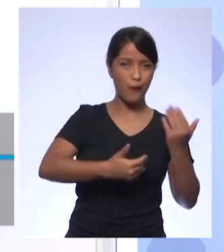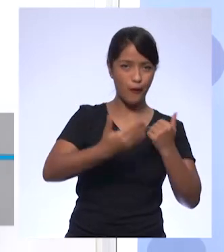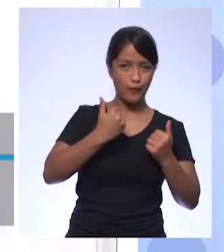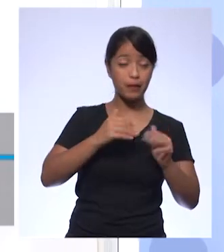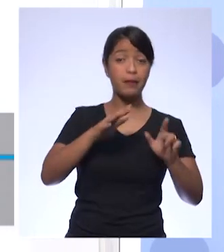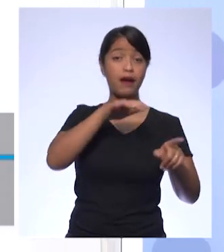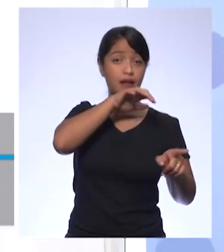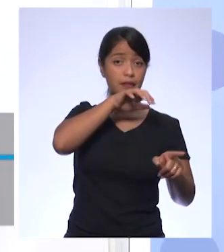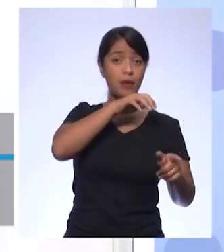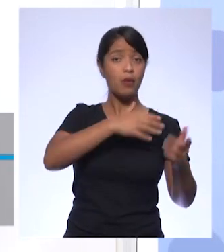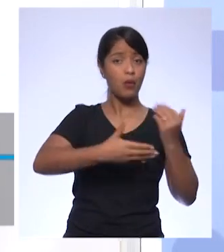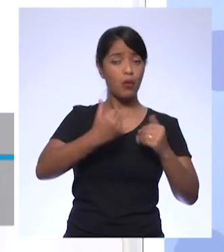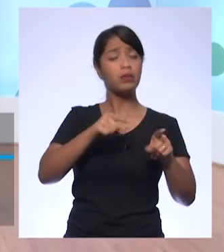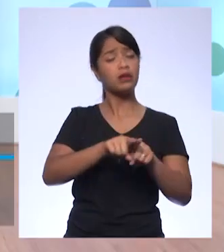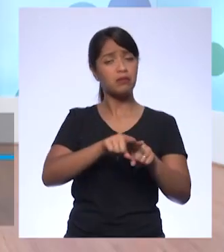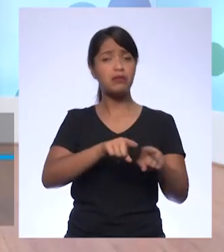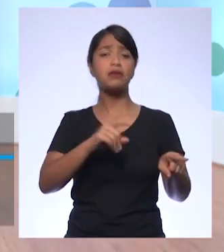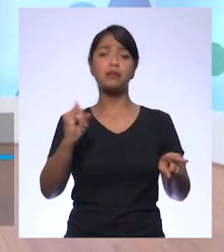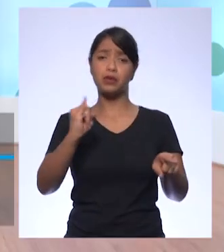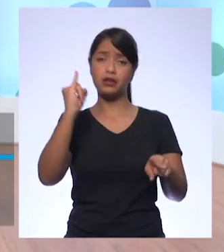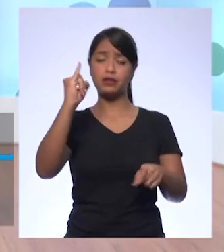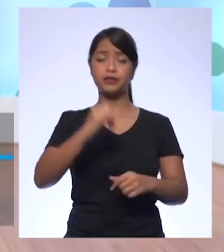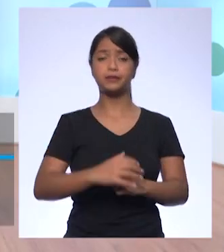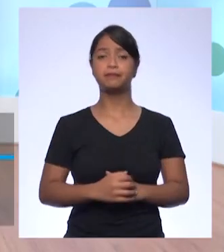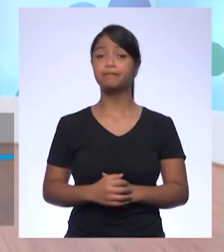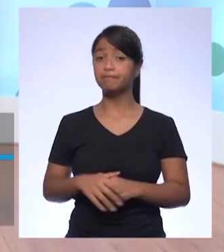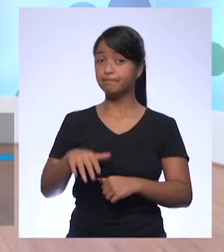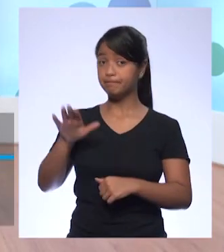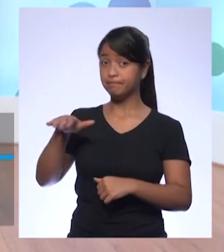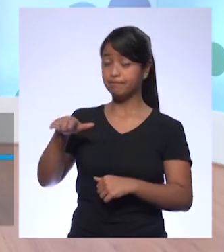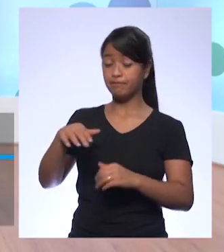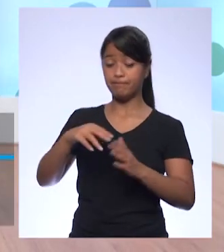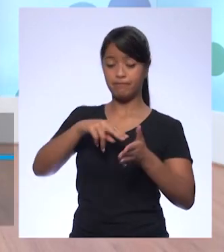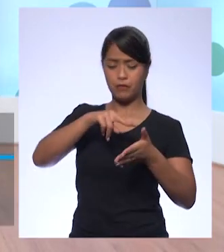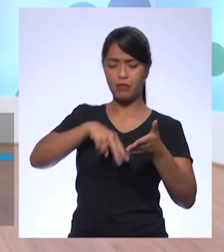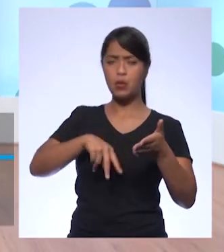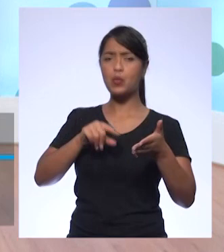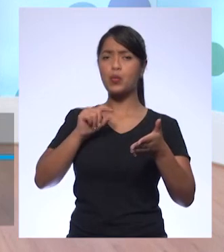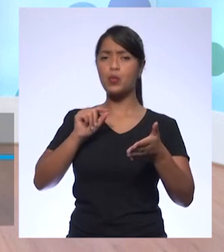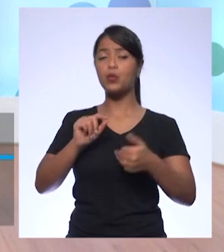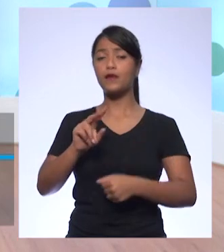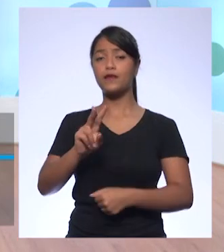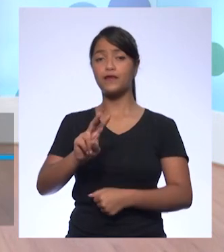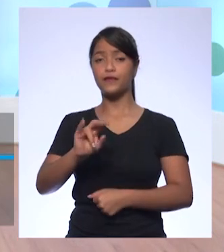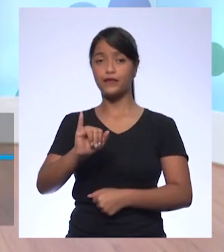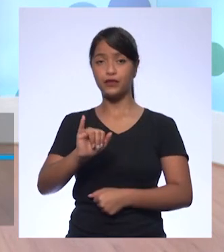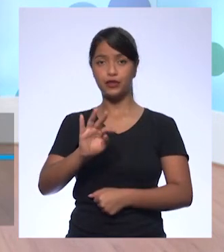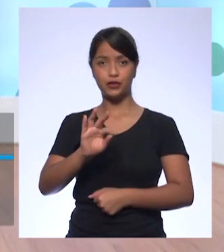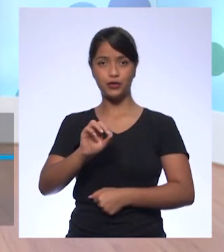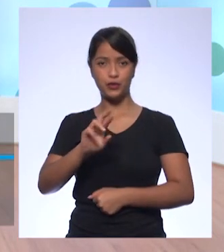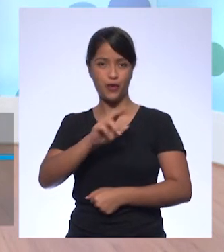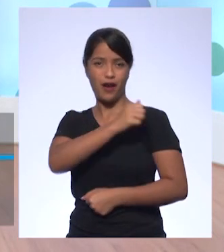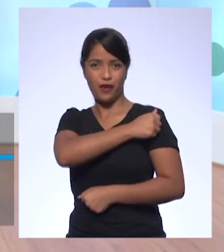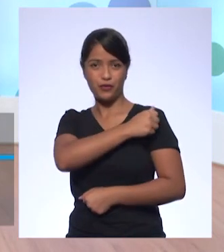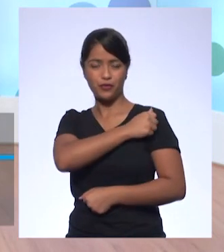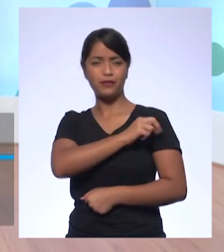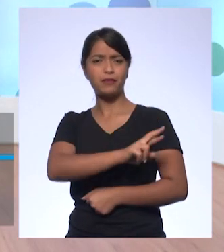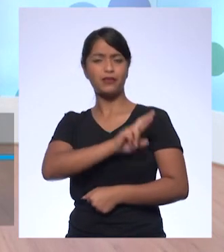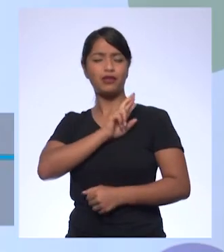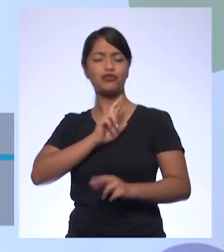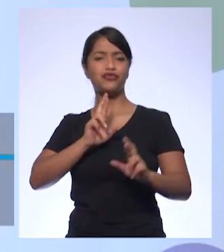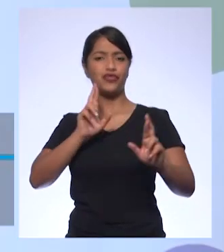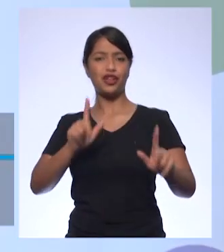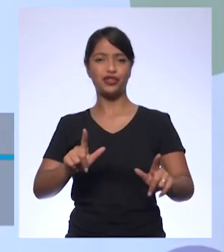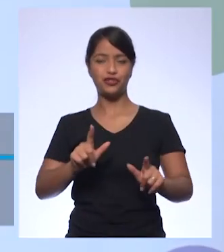tá bom? Eu vou ler um aqui, professor, Sim. do Vitor Godoy, que colocou uma coisa um pouquinho diferente aqui do que o